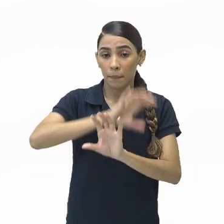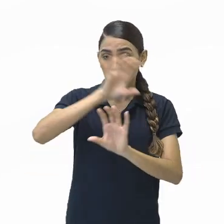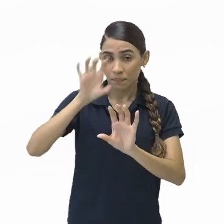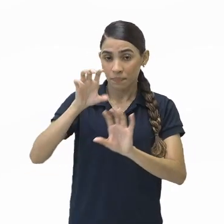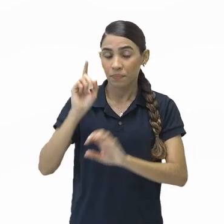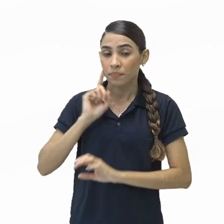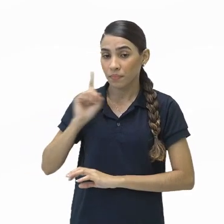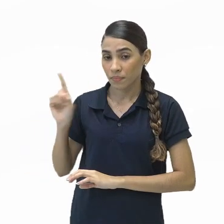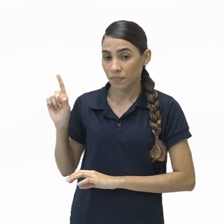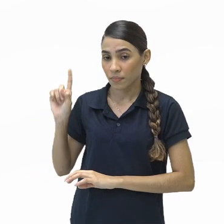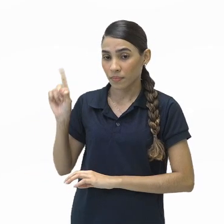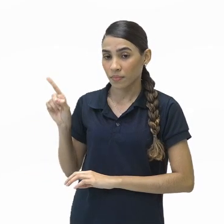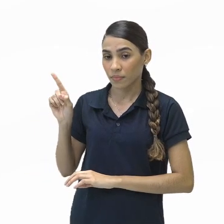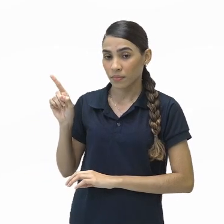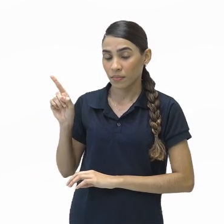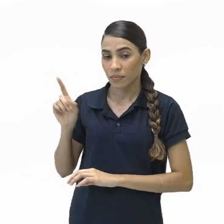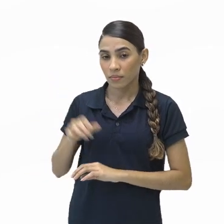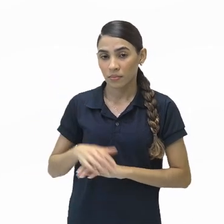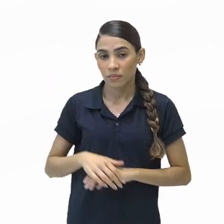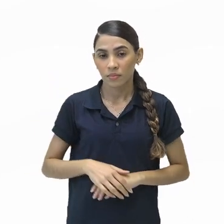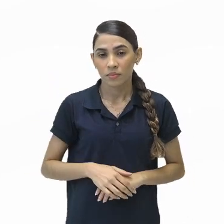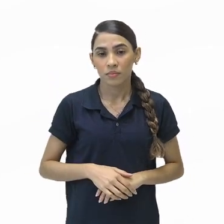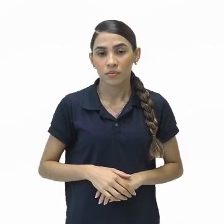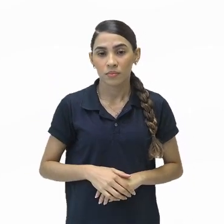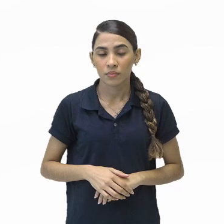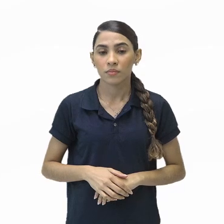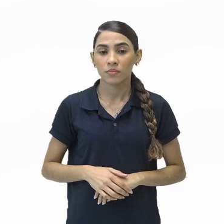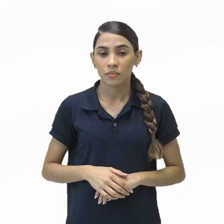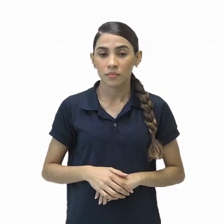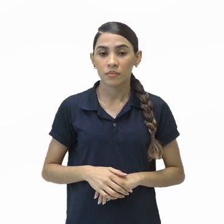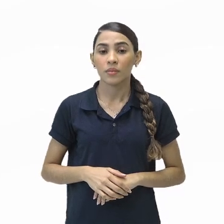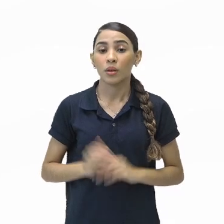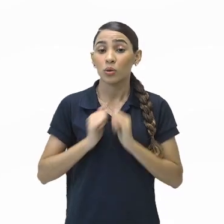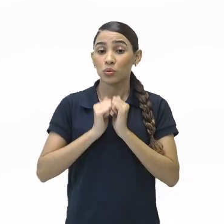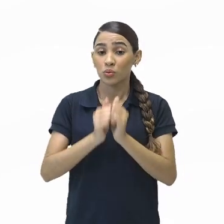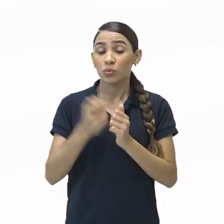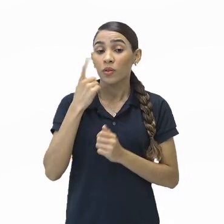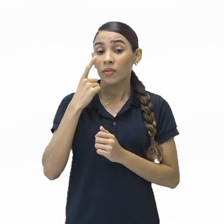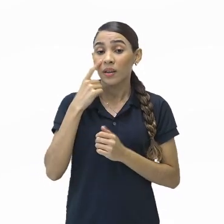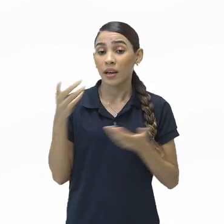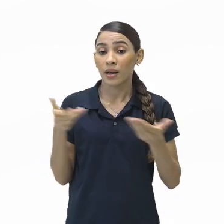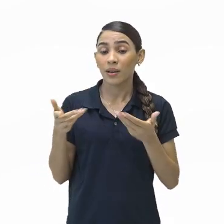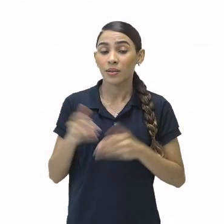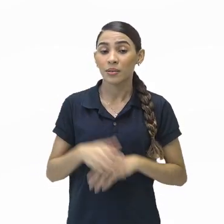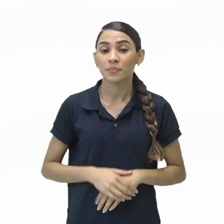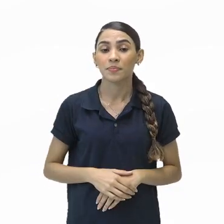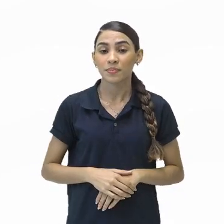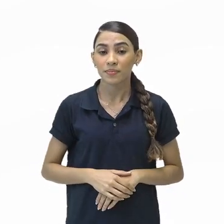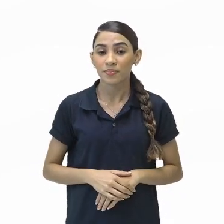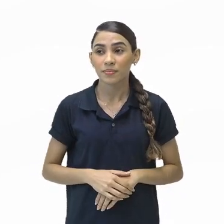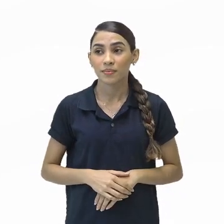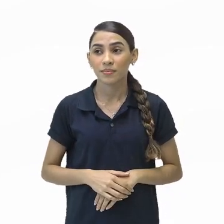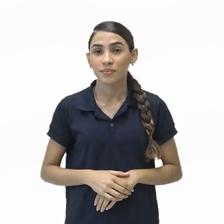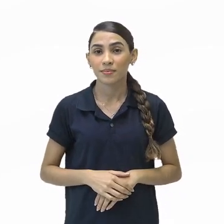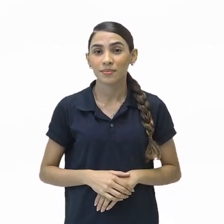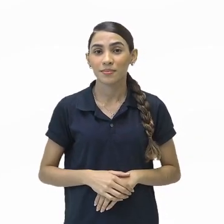vamos ver agora aí, né? Nós vamos ver juntos nesse mapa aqui, esse grande mapa que está